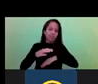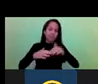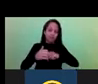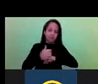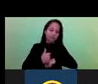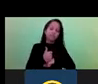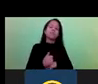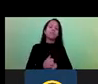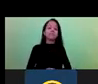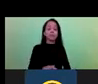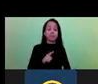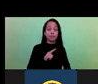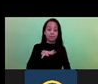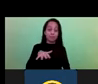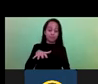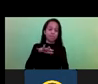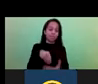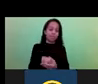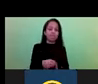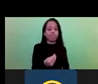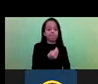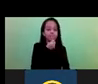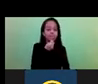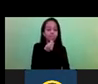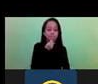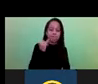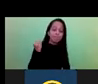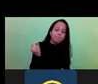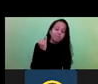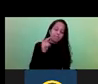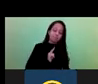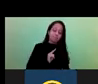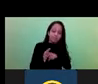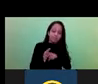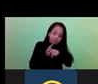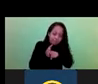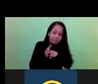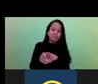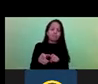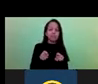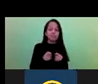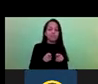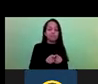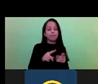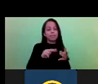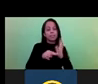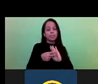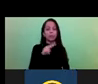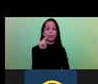É um campo tão necessário de pesquisas, é um campo urgente